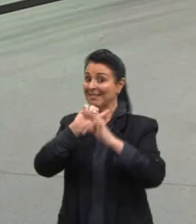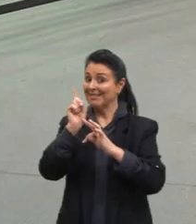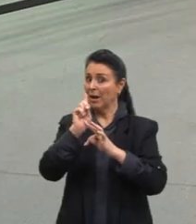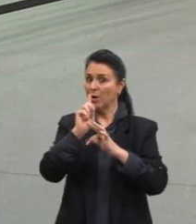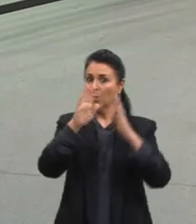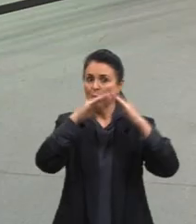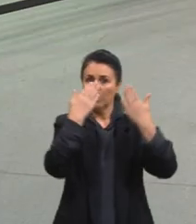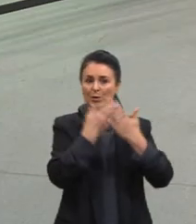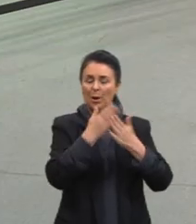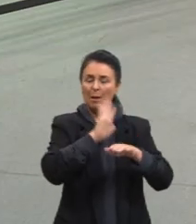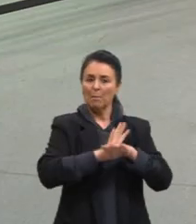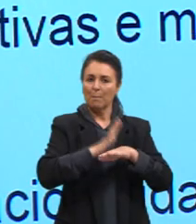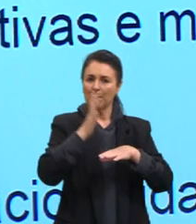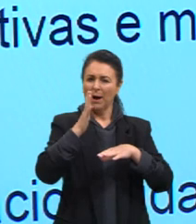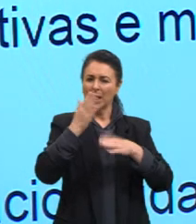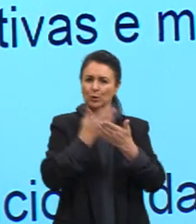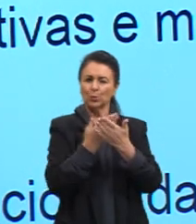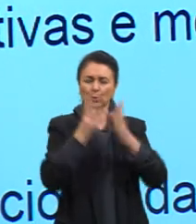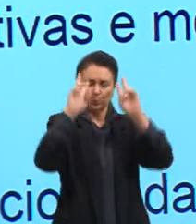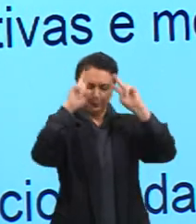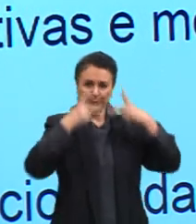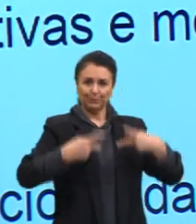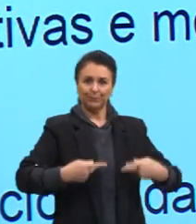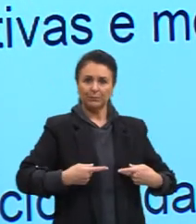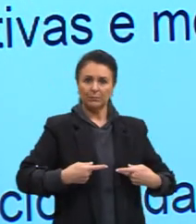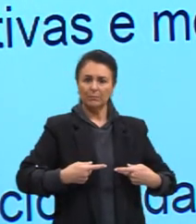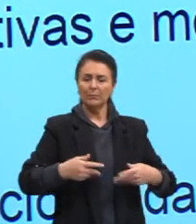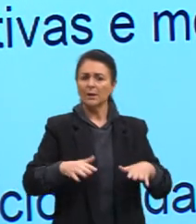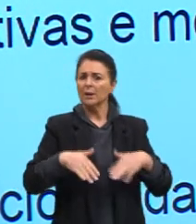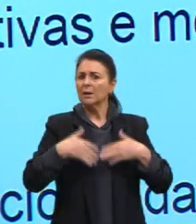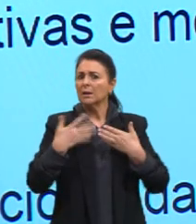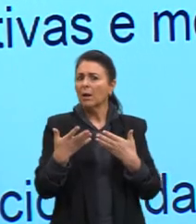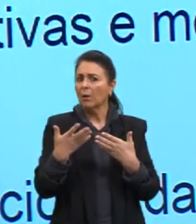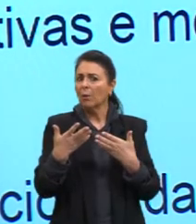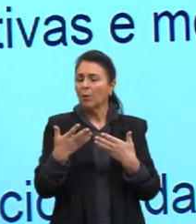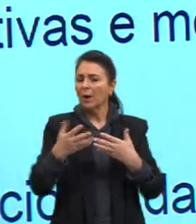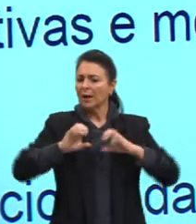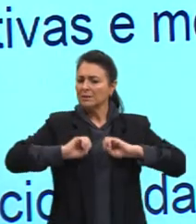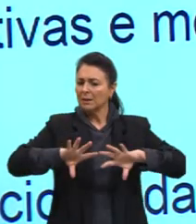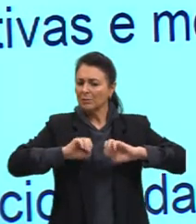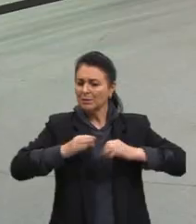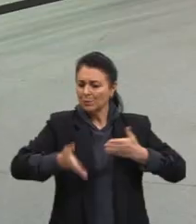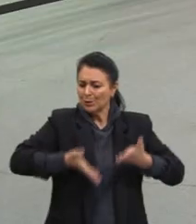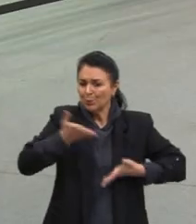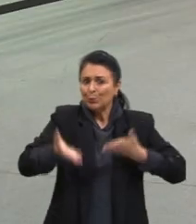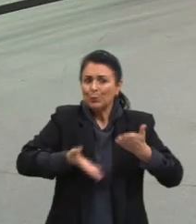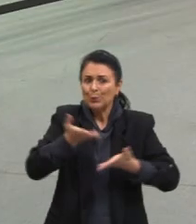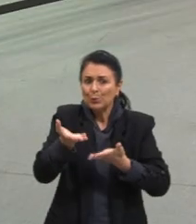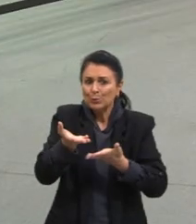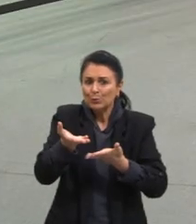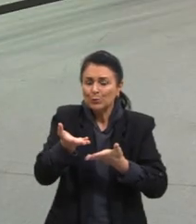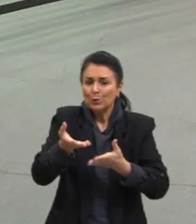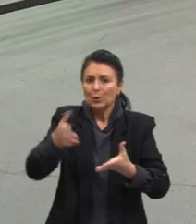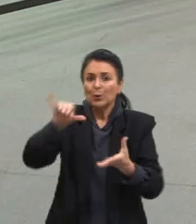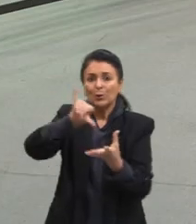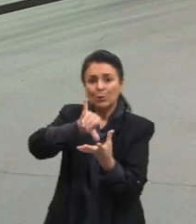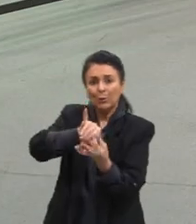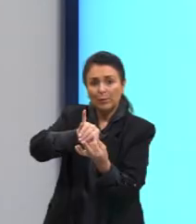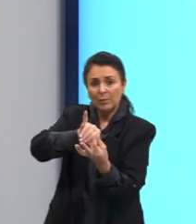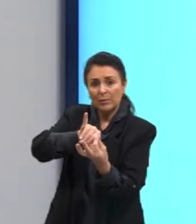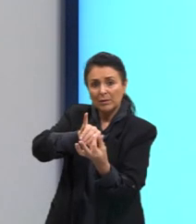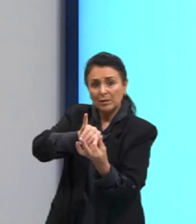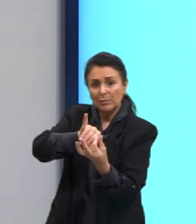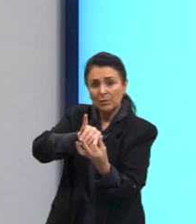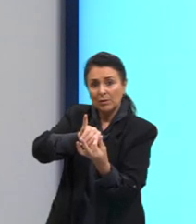ele conclui que esse viés está por trás das esse viés esse impulso capitalista é impulsionado